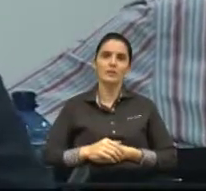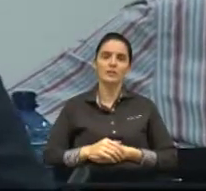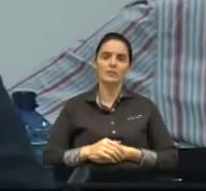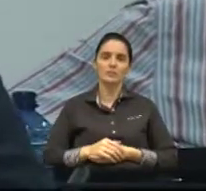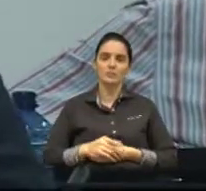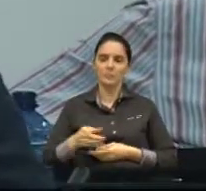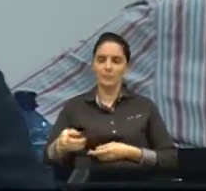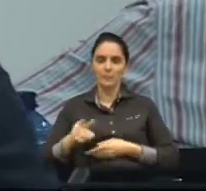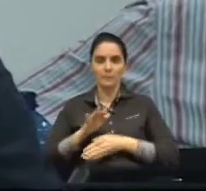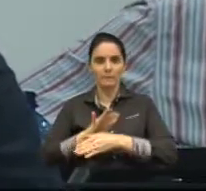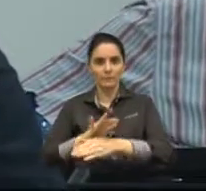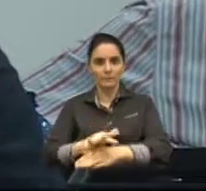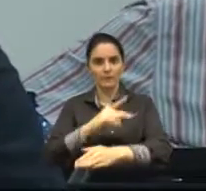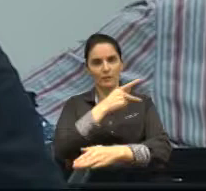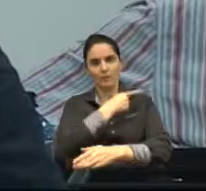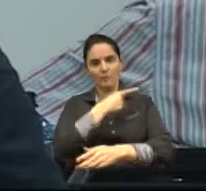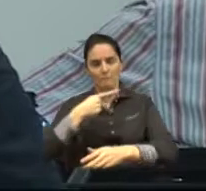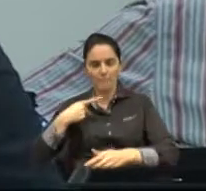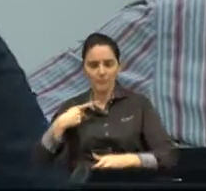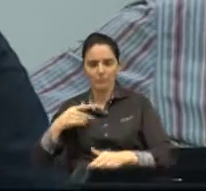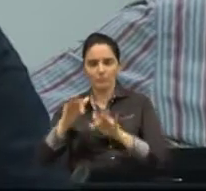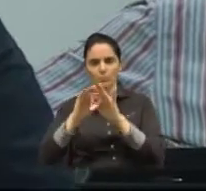deveres eclesiásticos, e que